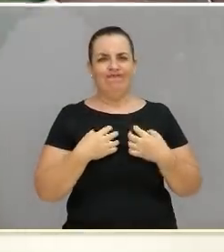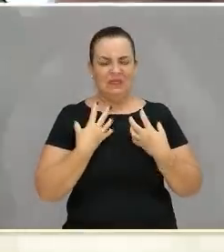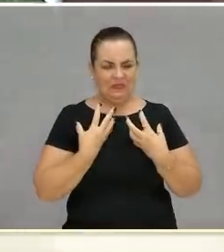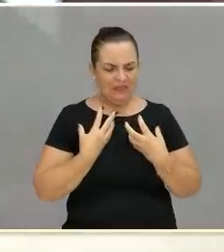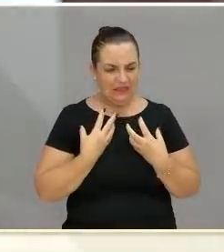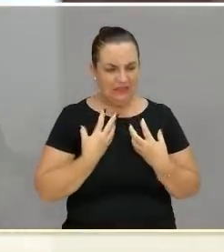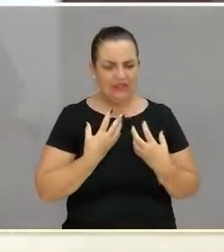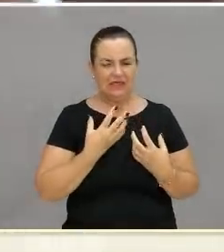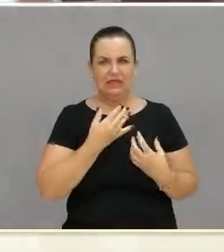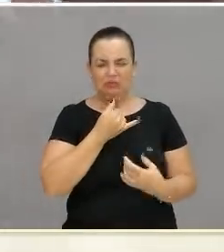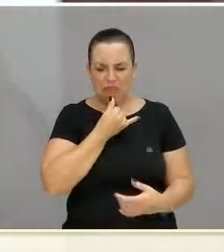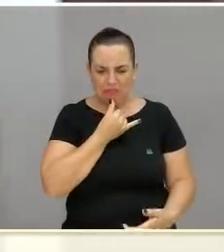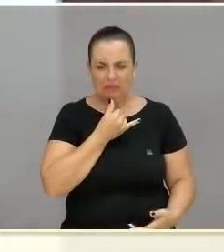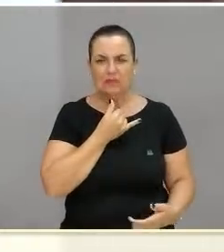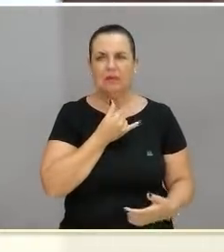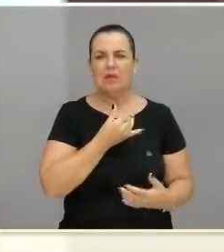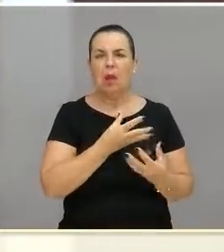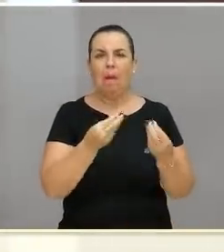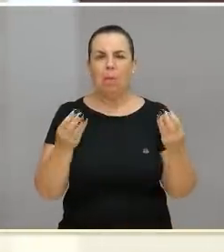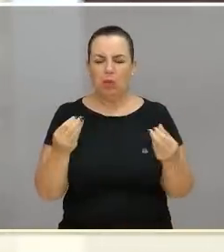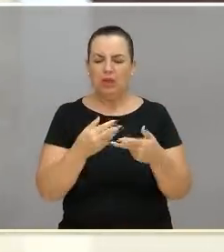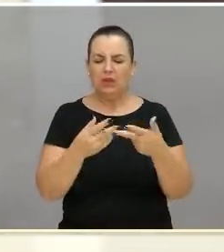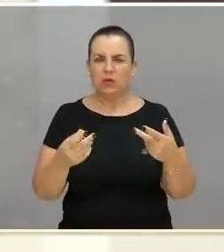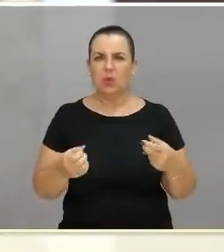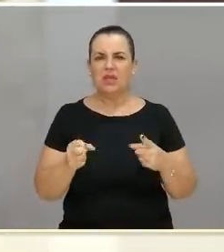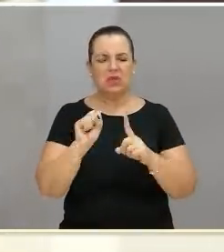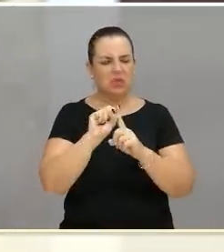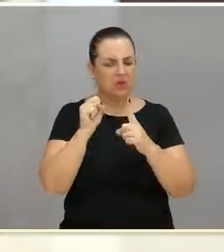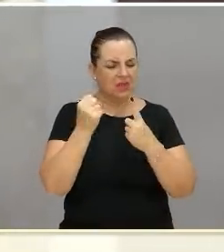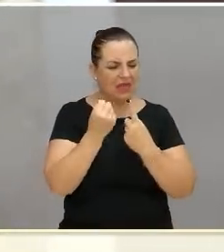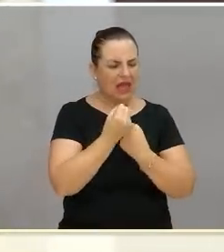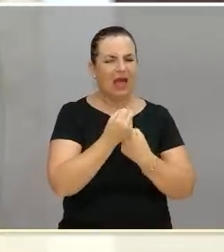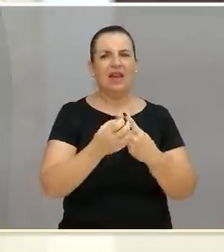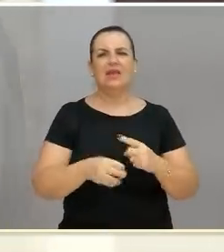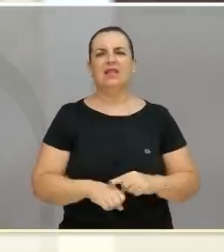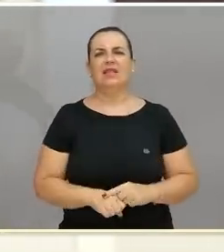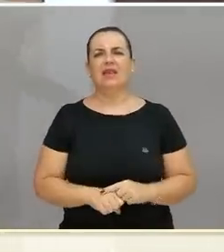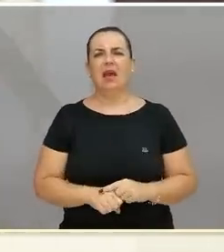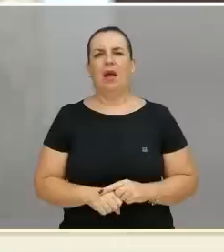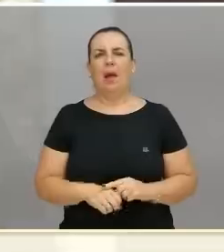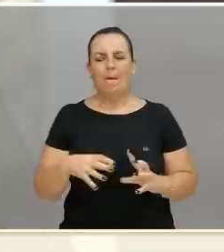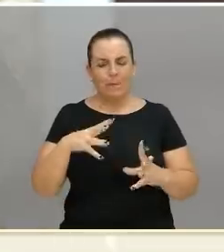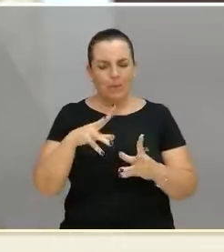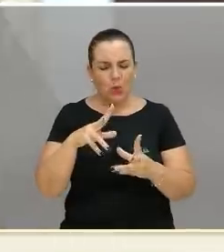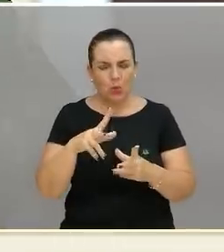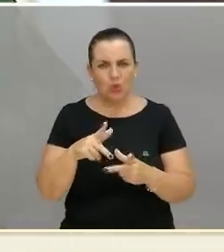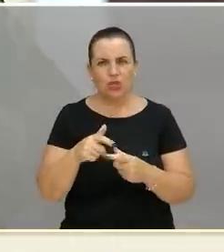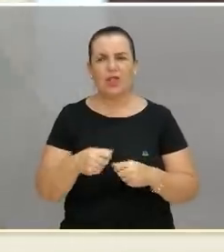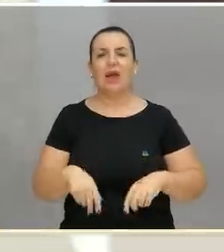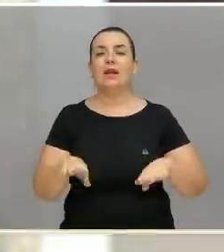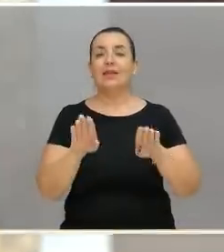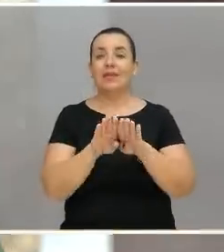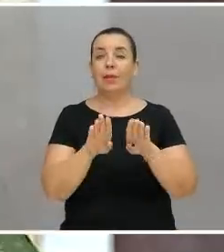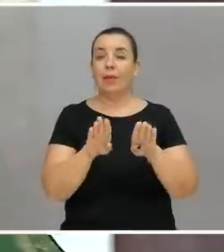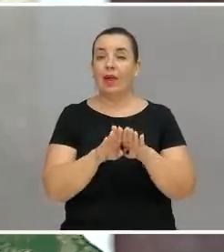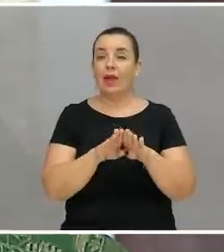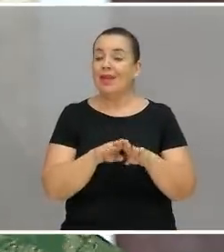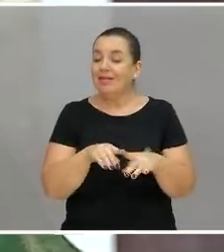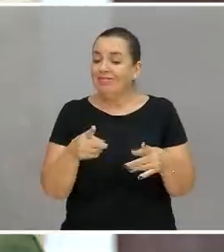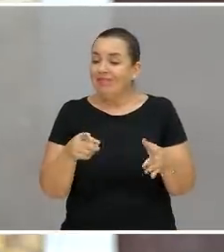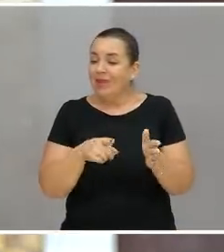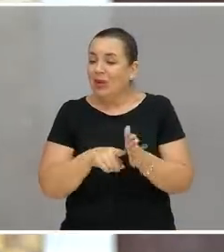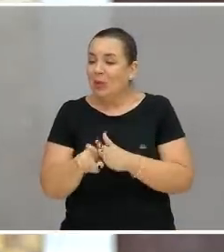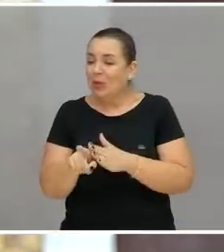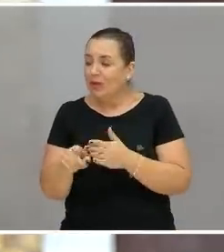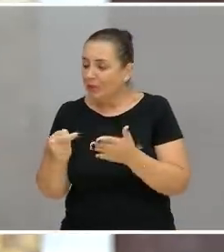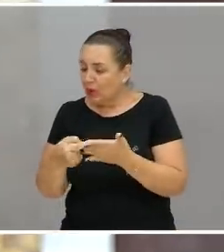diante de tantas questões sociais, mundiais, que a gente se pergunta: mas isso não é